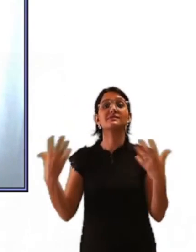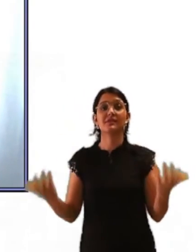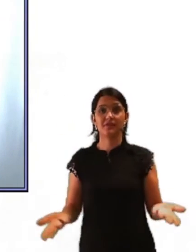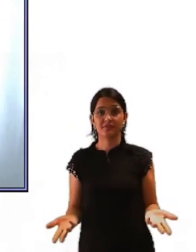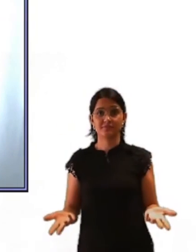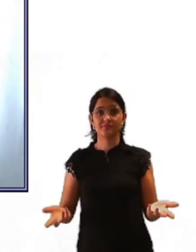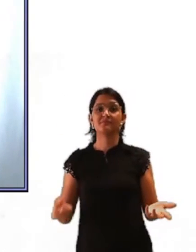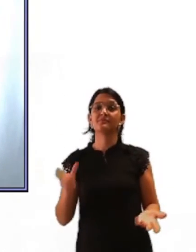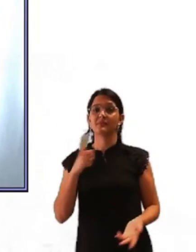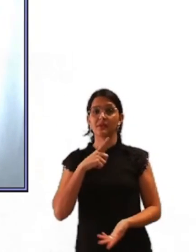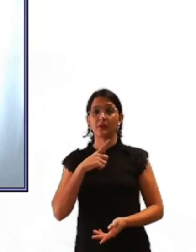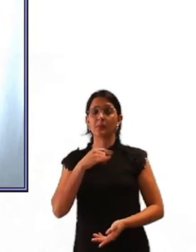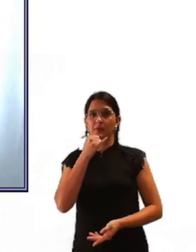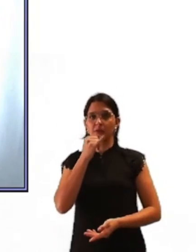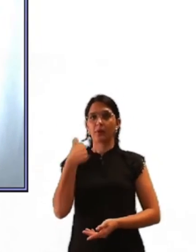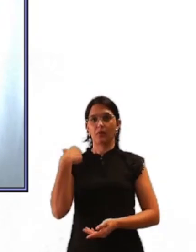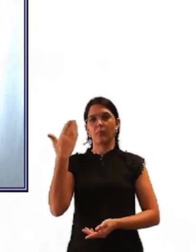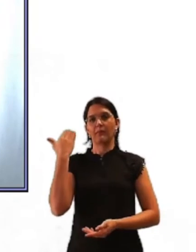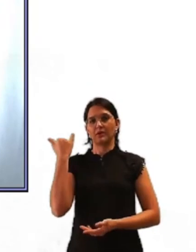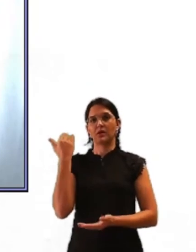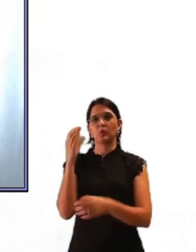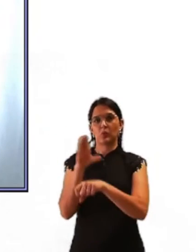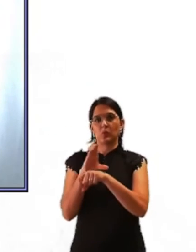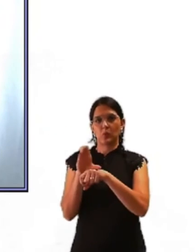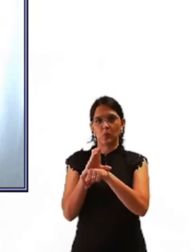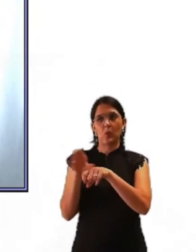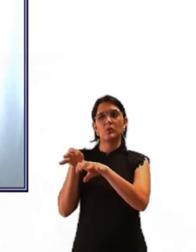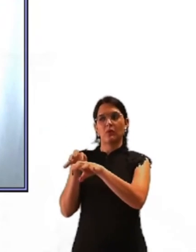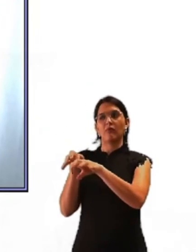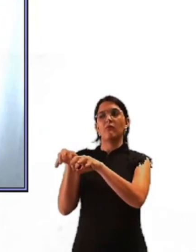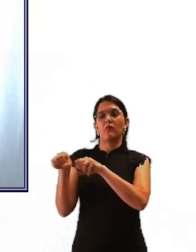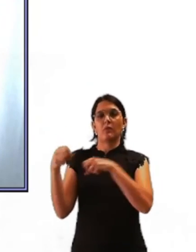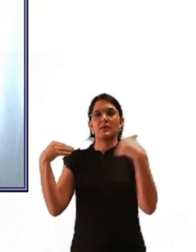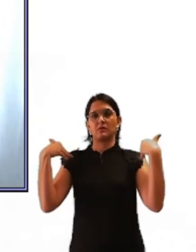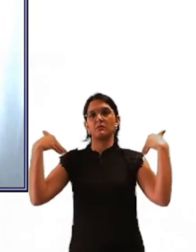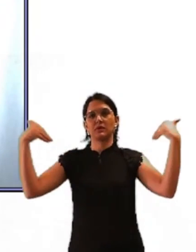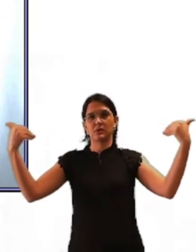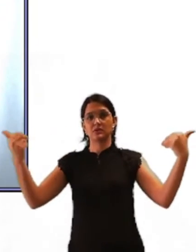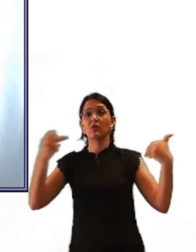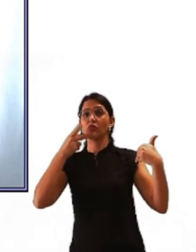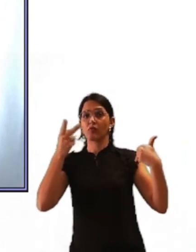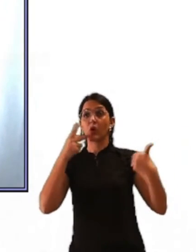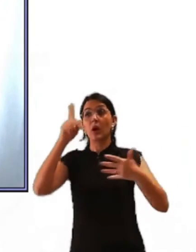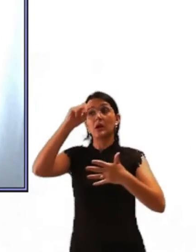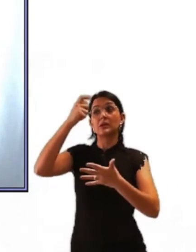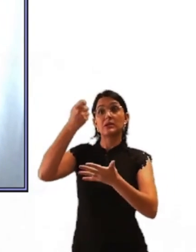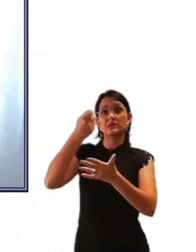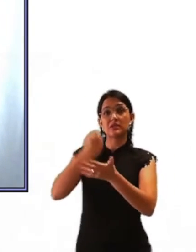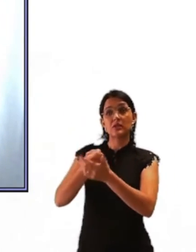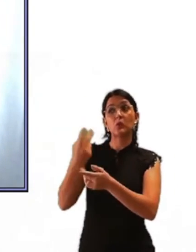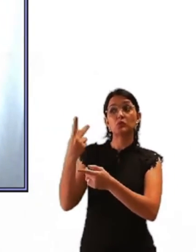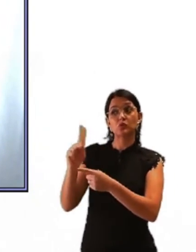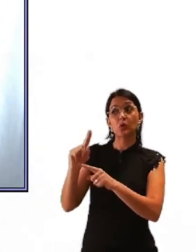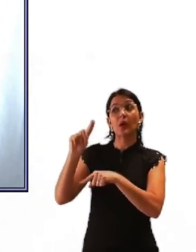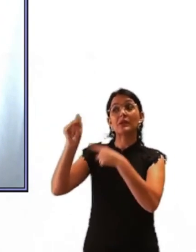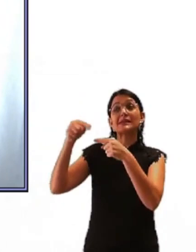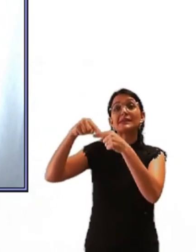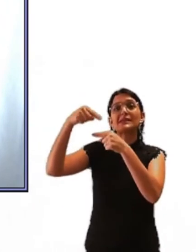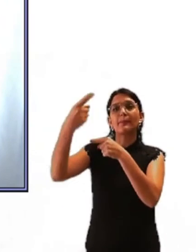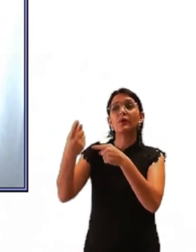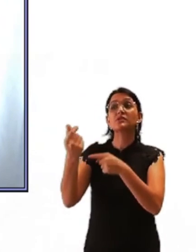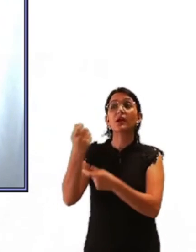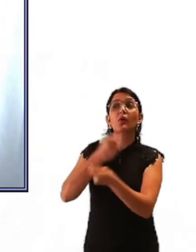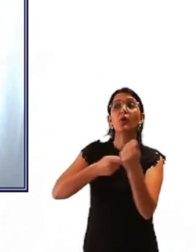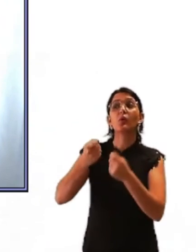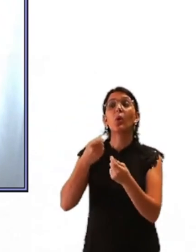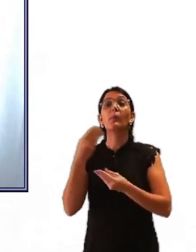época, na formação para magistrado, a gente teve uma formação na questão do impacto econômico das decisões. Então, nessa perspectiva da